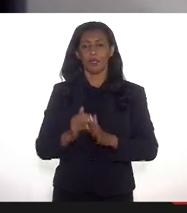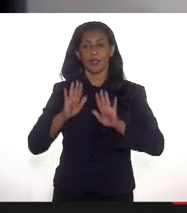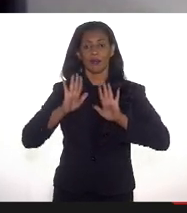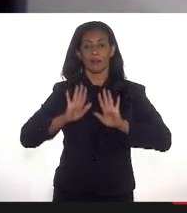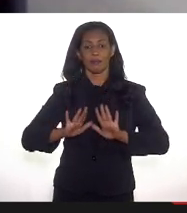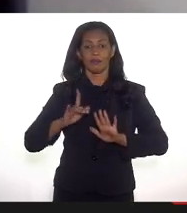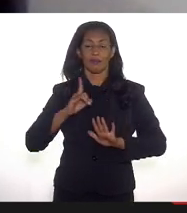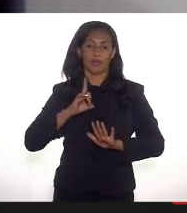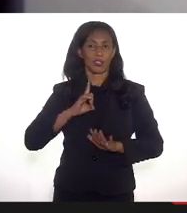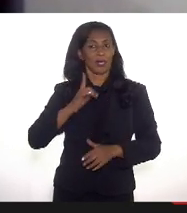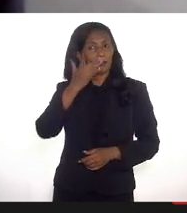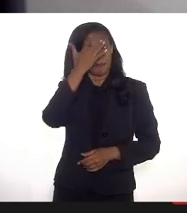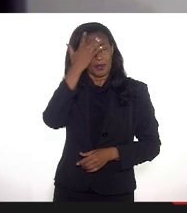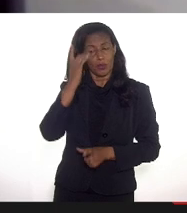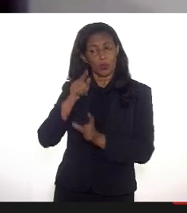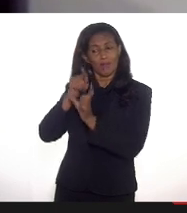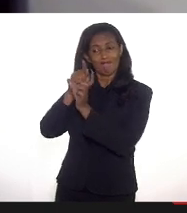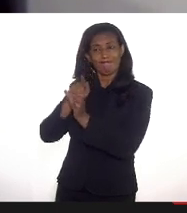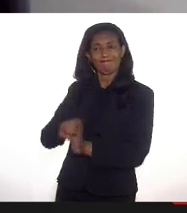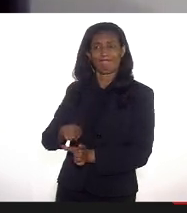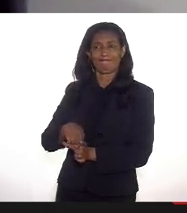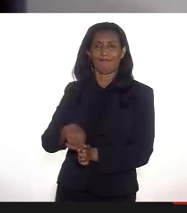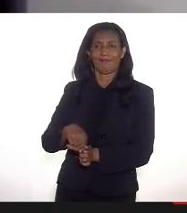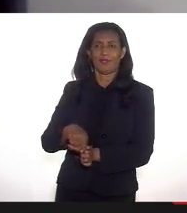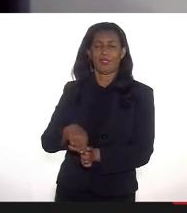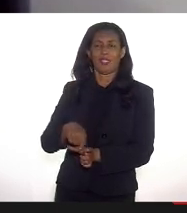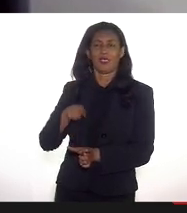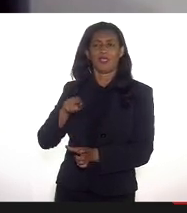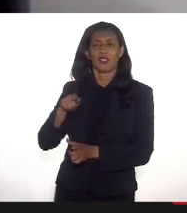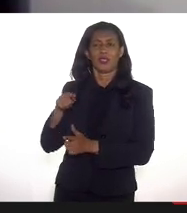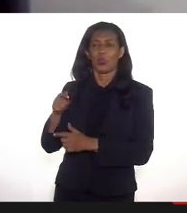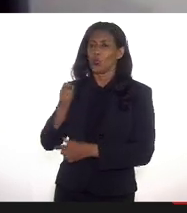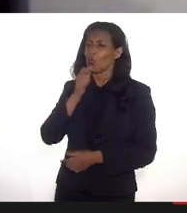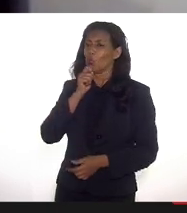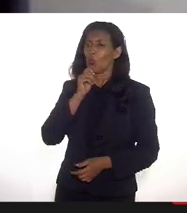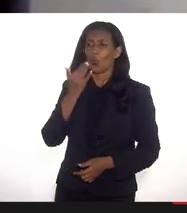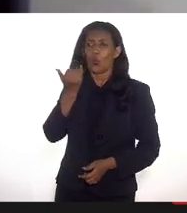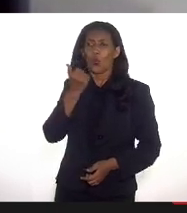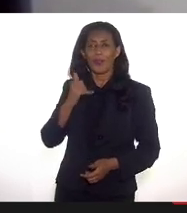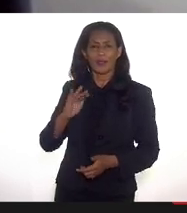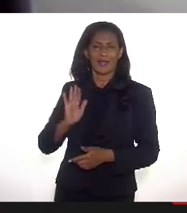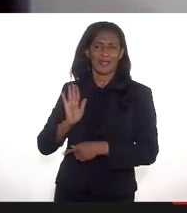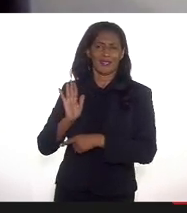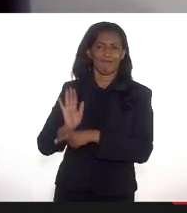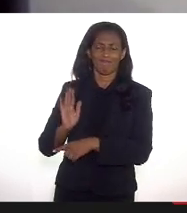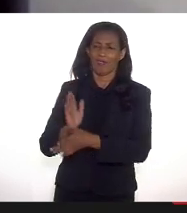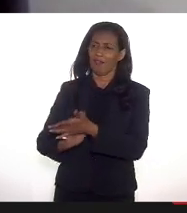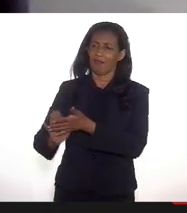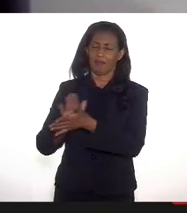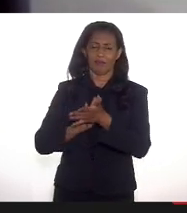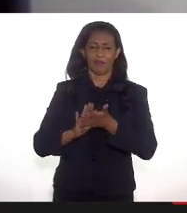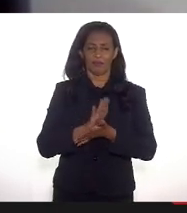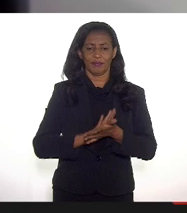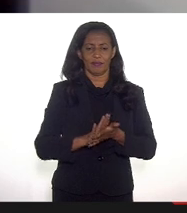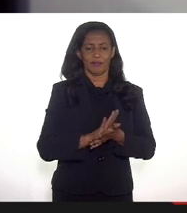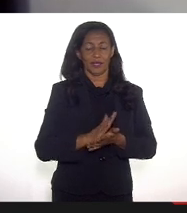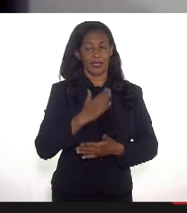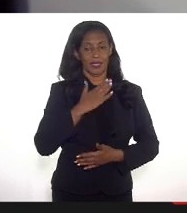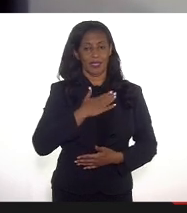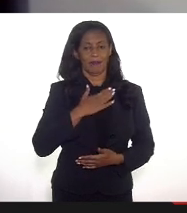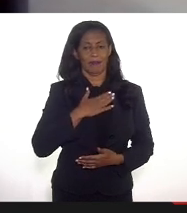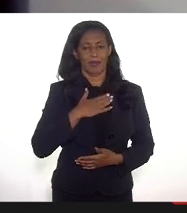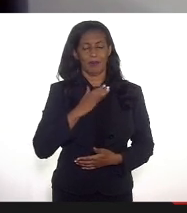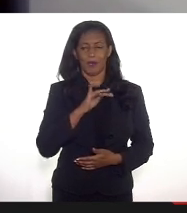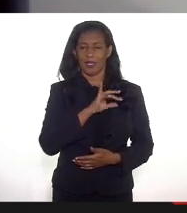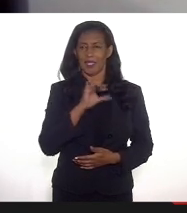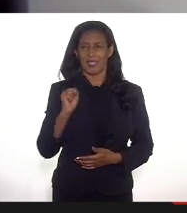existem pessoas que estão em segurança alimentar e que não têm acesso ao digital. Isso é uma realidade. E, para mim,